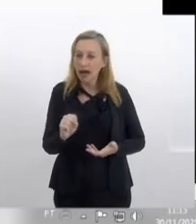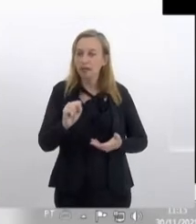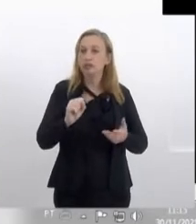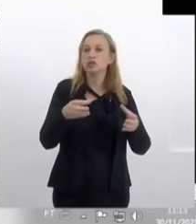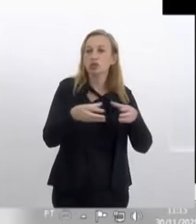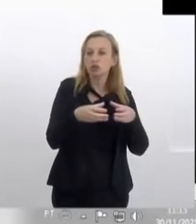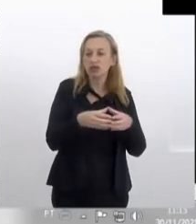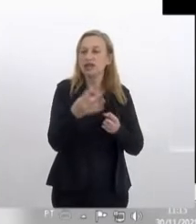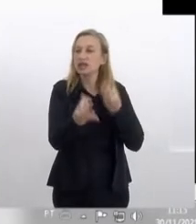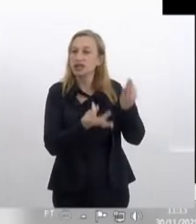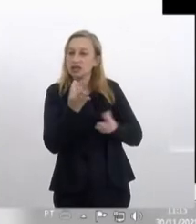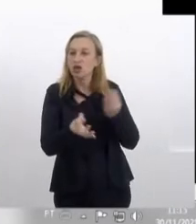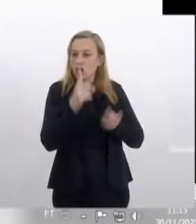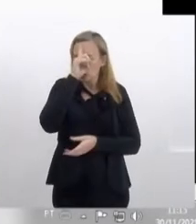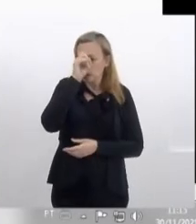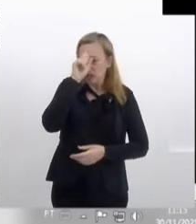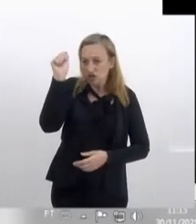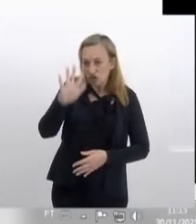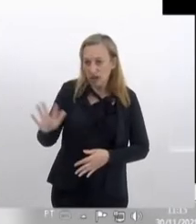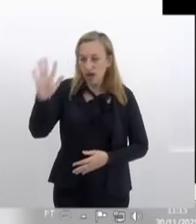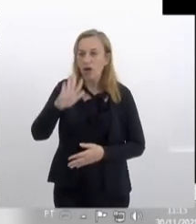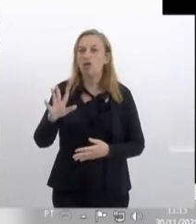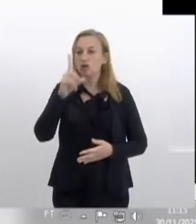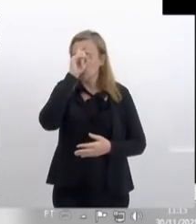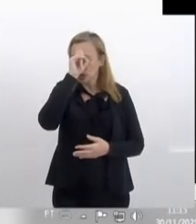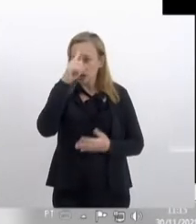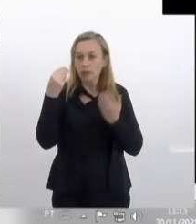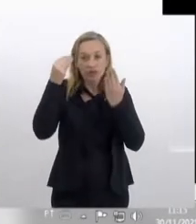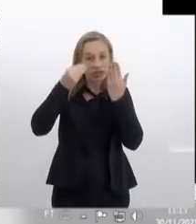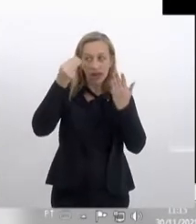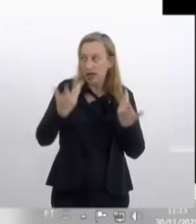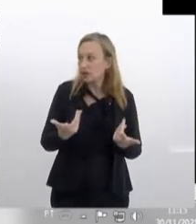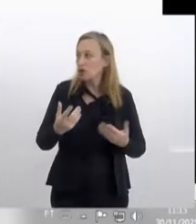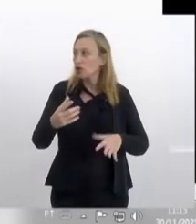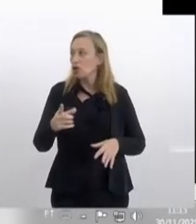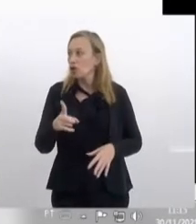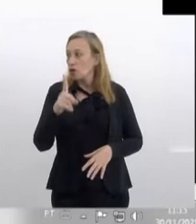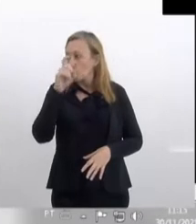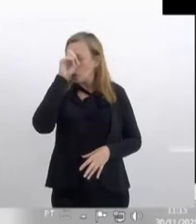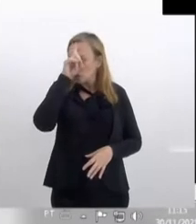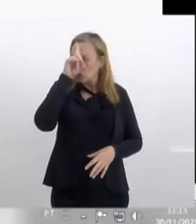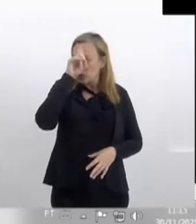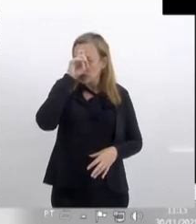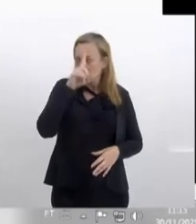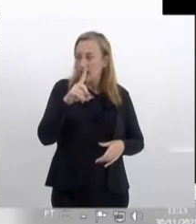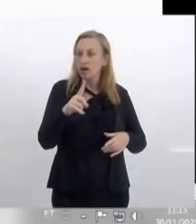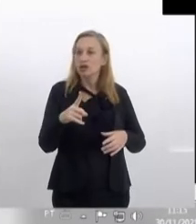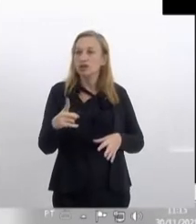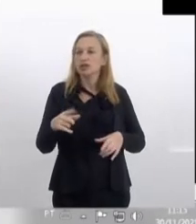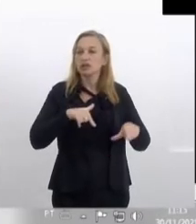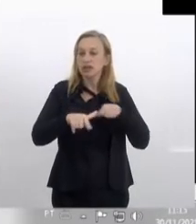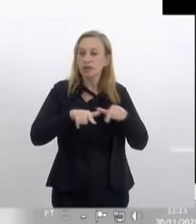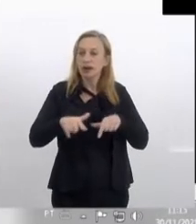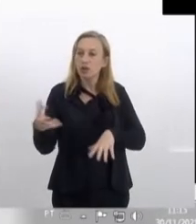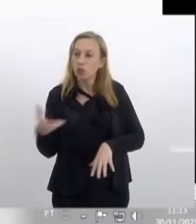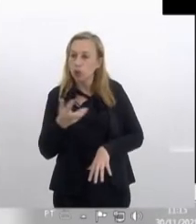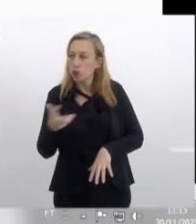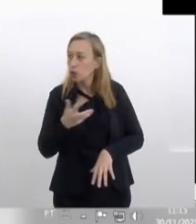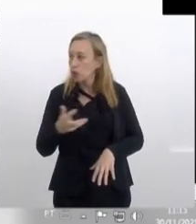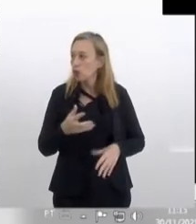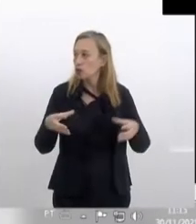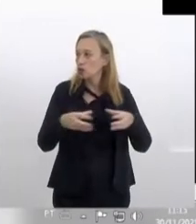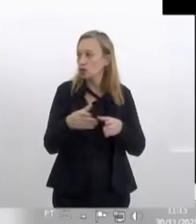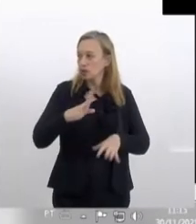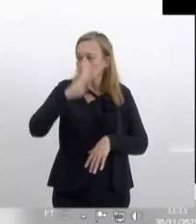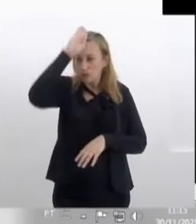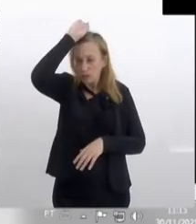comunidades terapêuticas, dos hospitais gerais, dos hospitais psiquiátricos, dos hospitais de dia, do serviço de emergência, do corpo de bombeiro, das clínicas